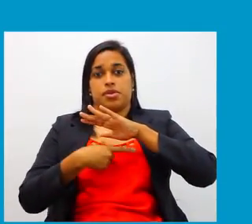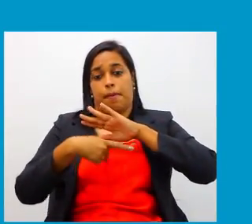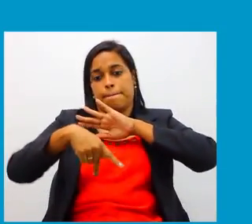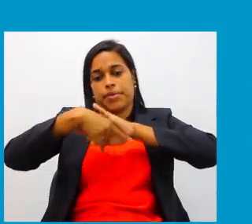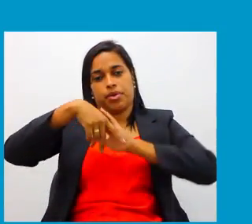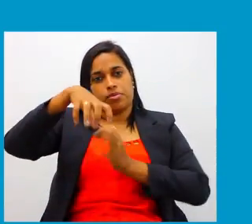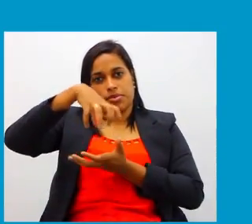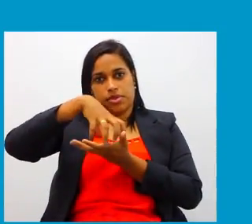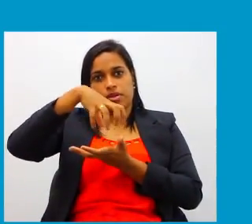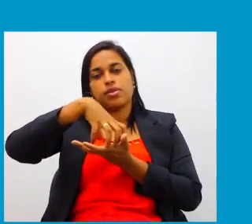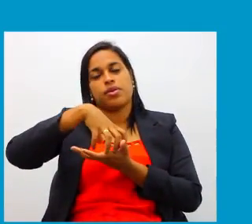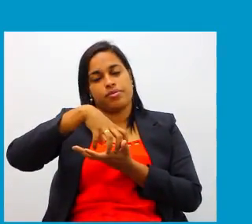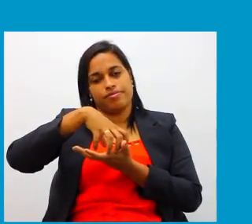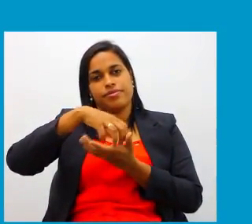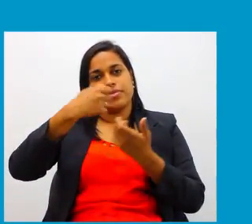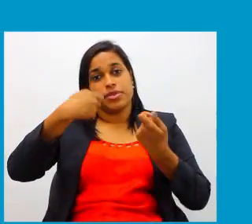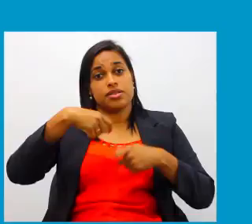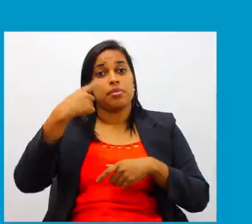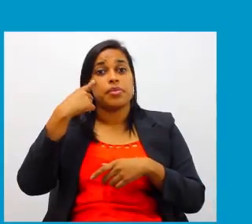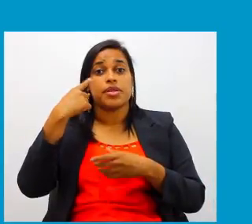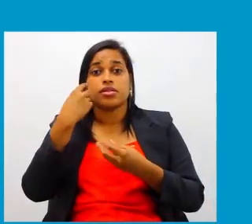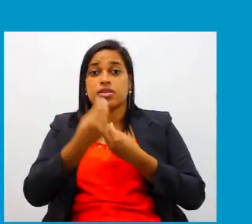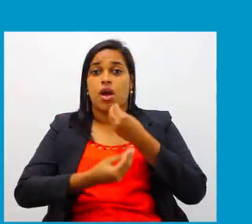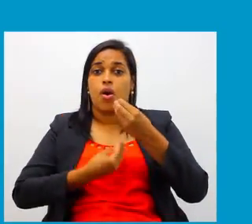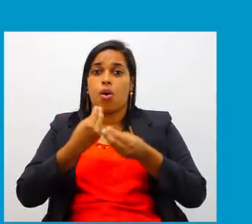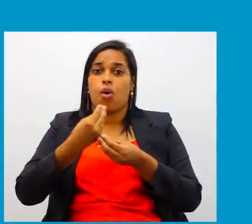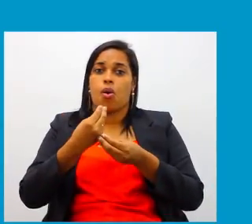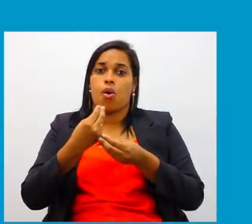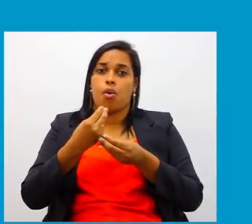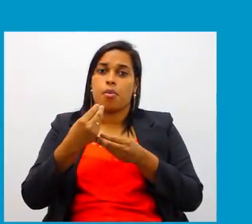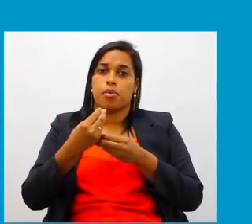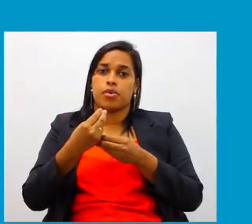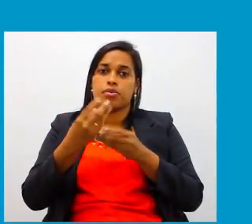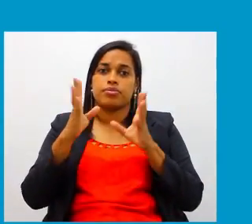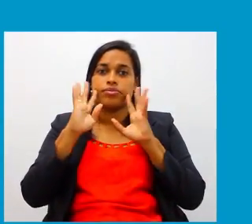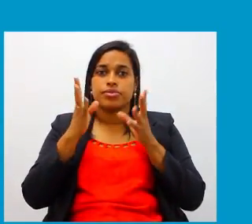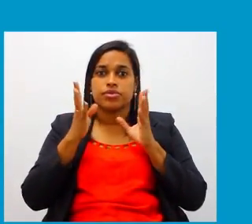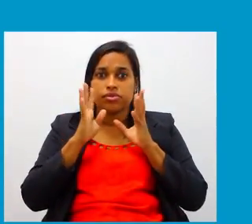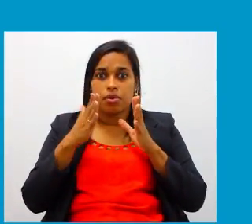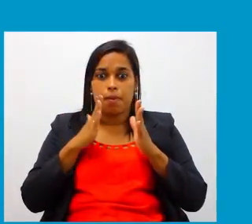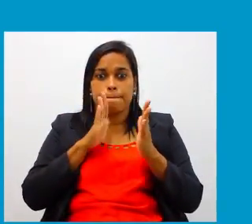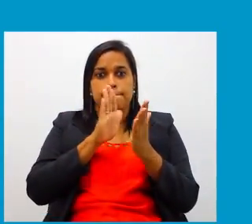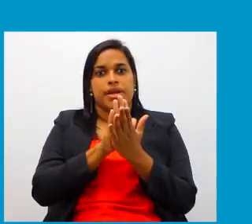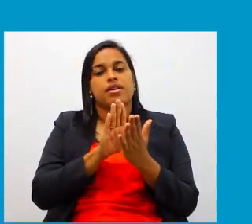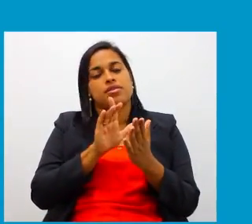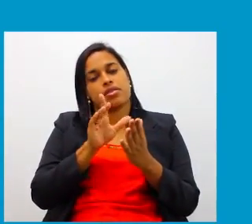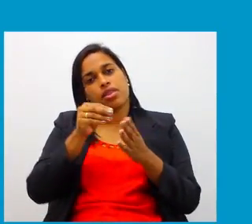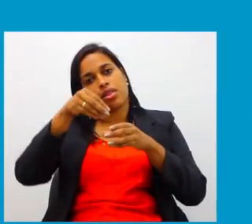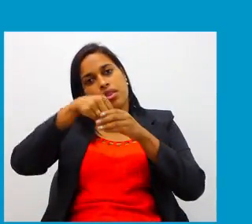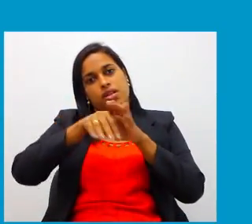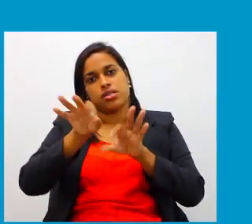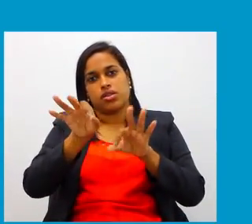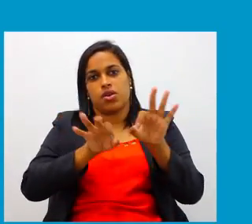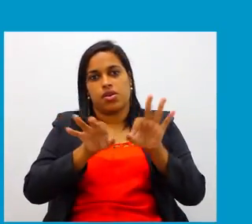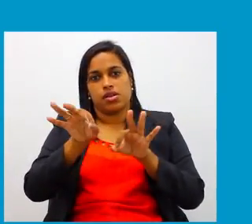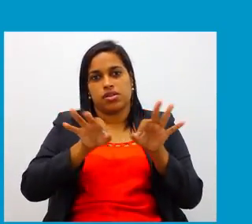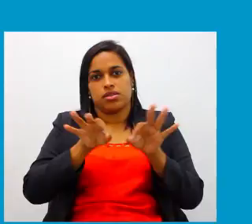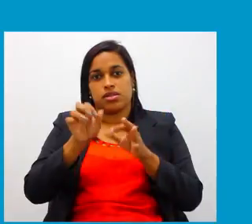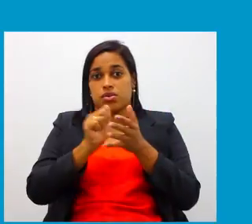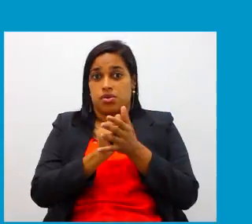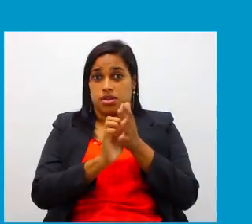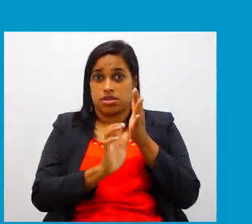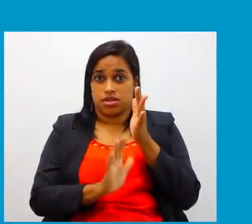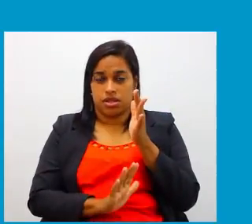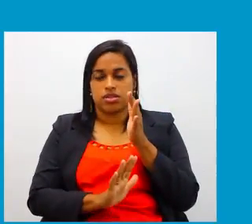estar num setor específico da empresa e a gente precisa pensar como a rede social impacta sobre a organização, impacta